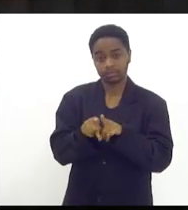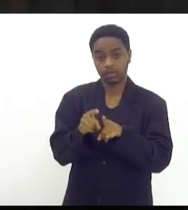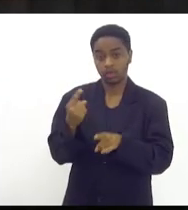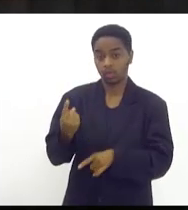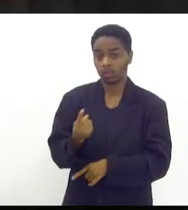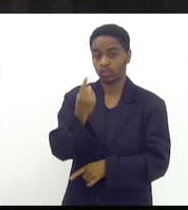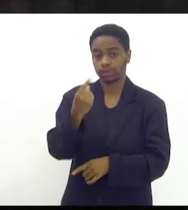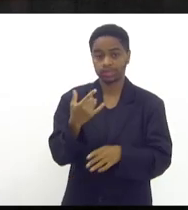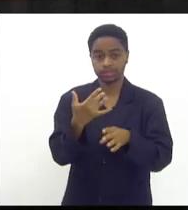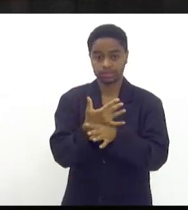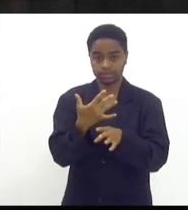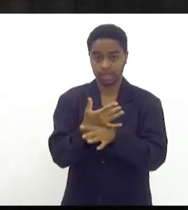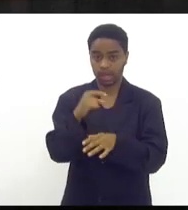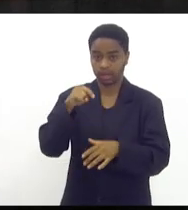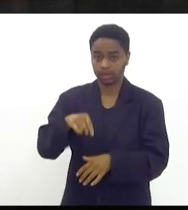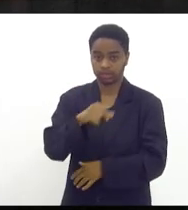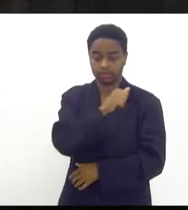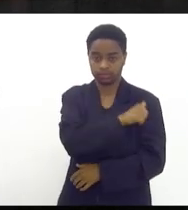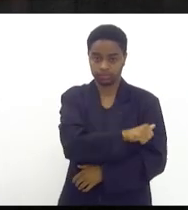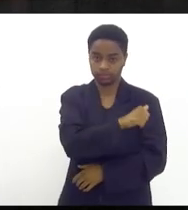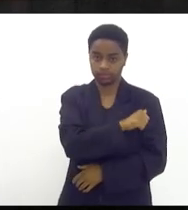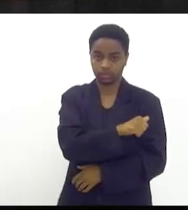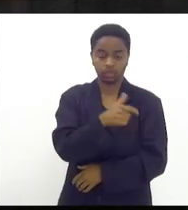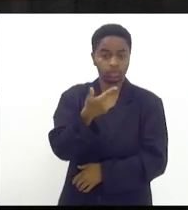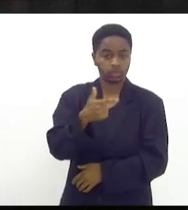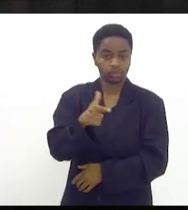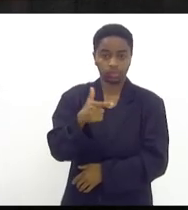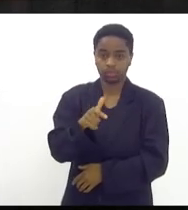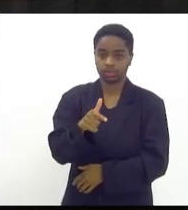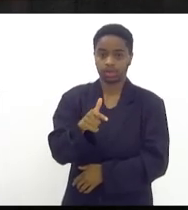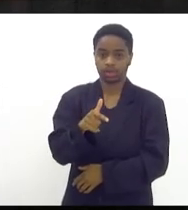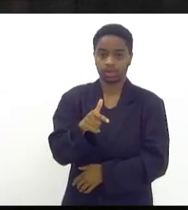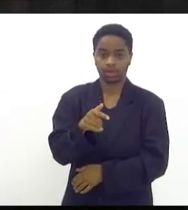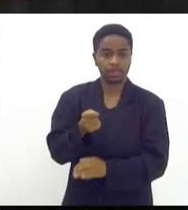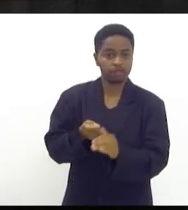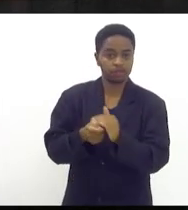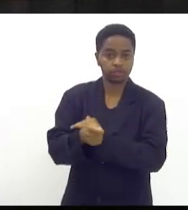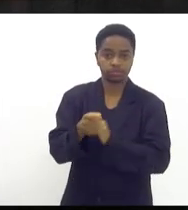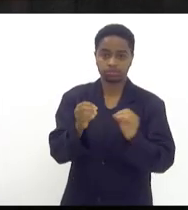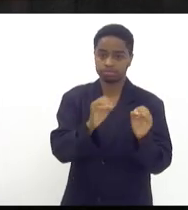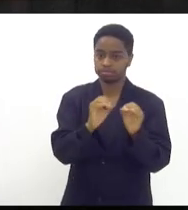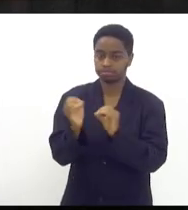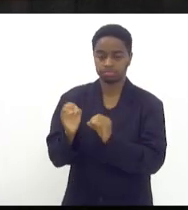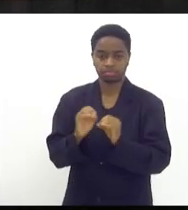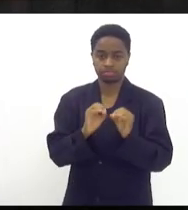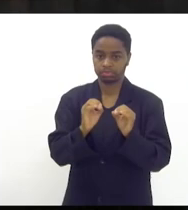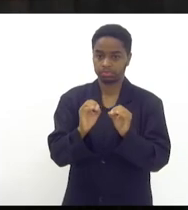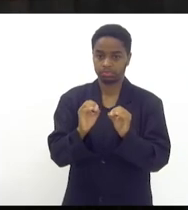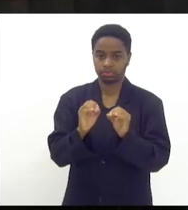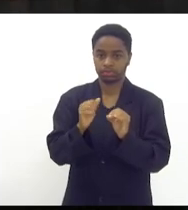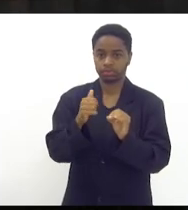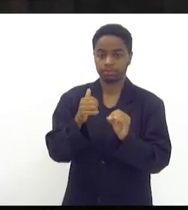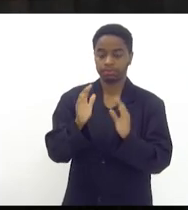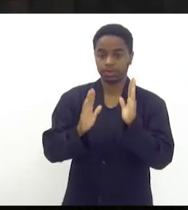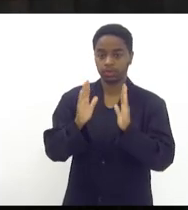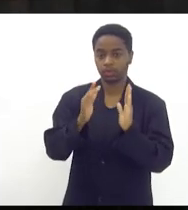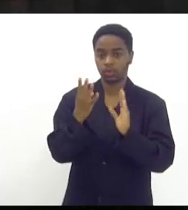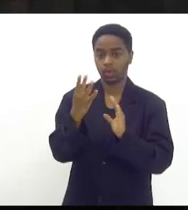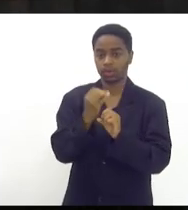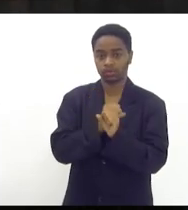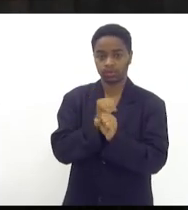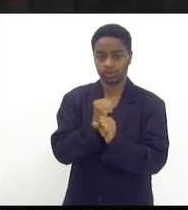município do Estado do Rio de Janeiro que não recebeu nenhum investimento do governo do Estado nos seus primeiros 4 anos.